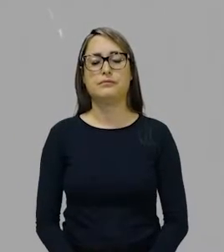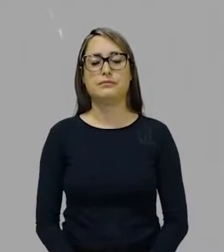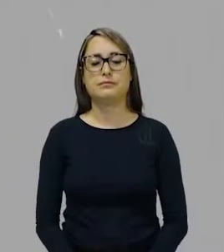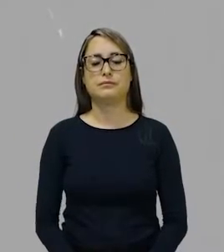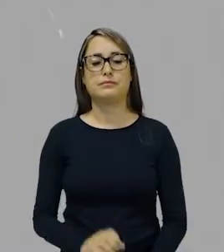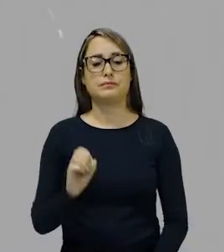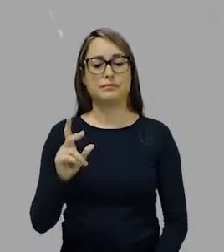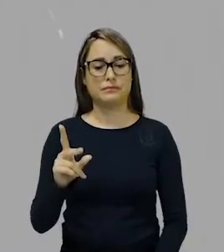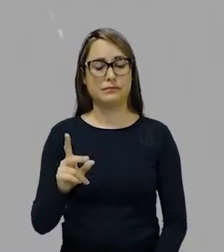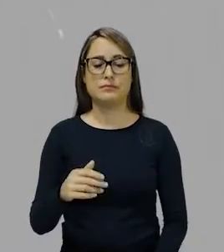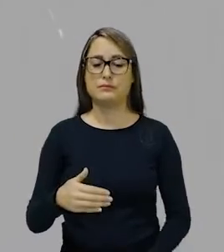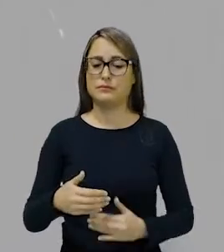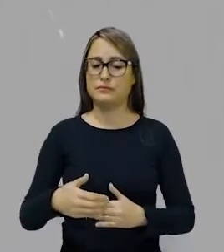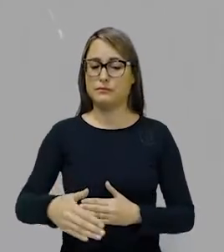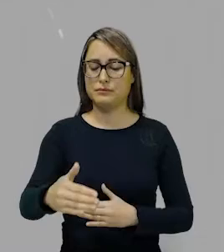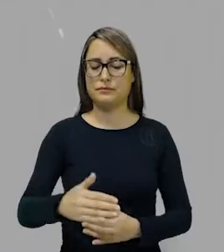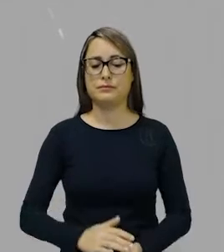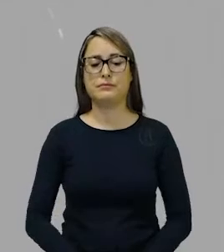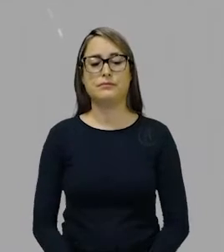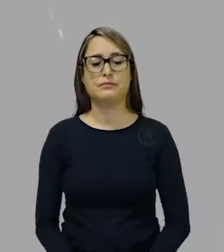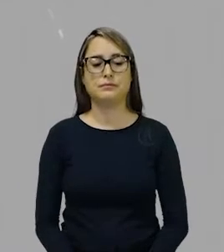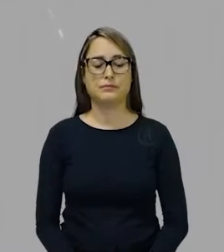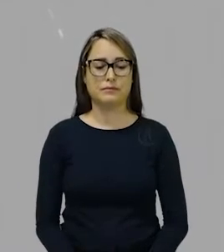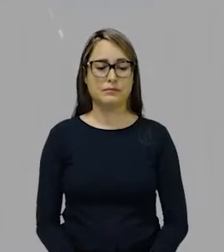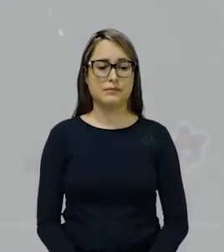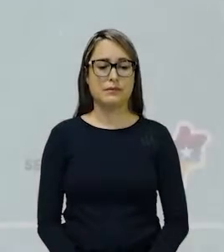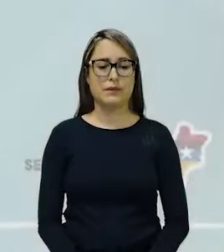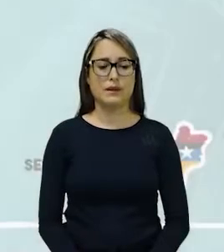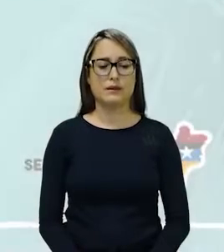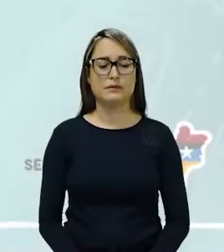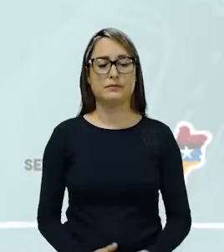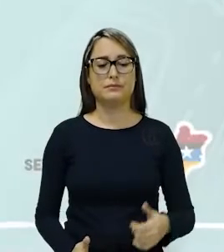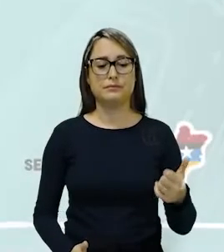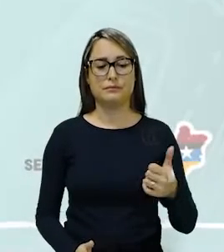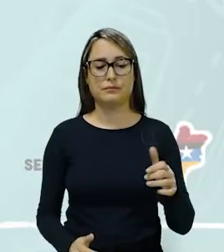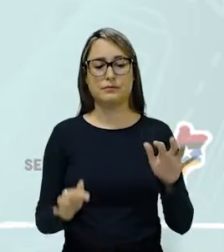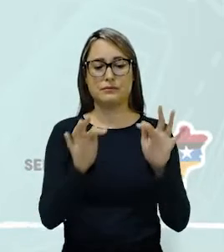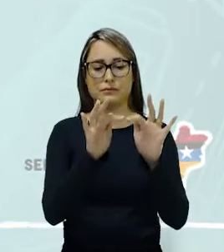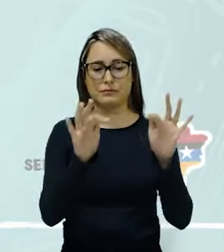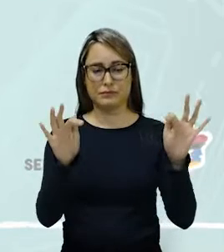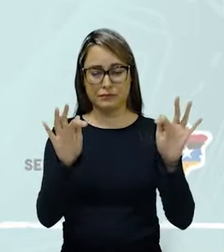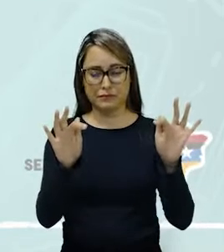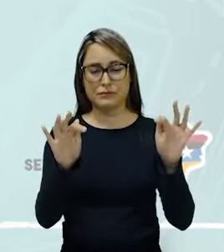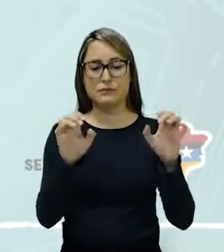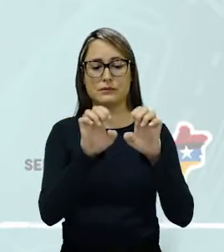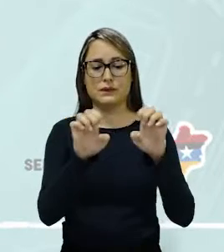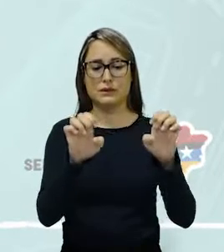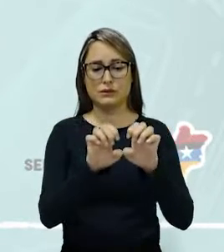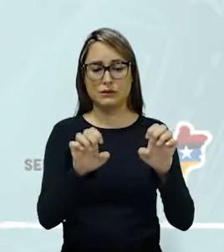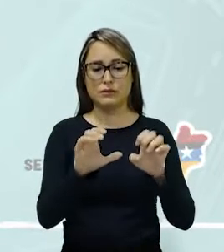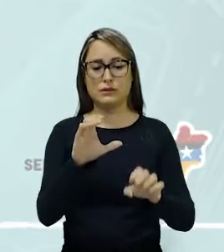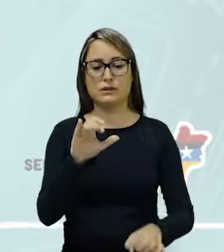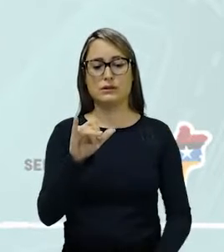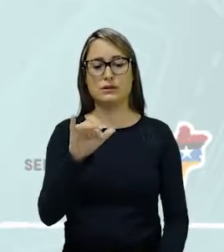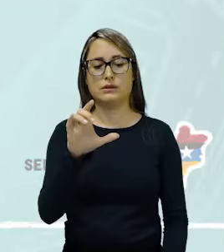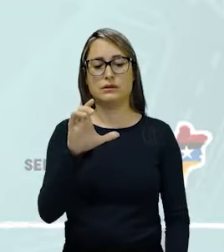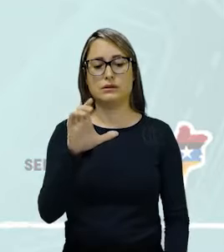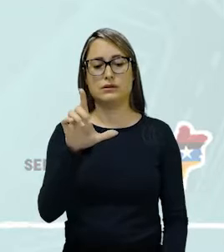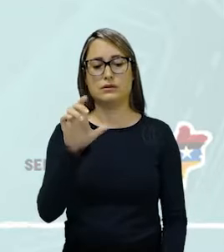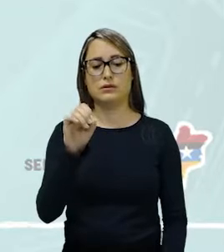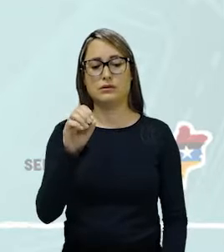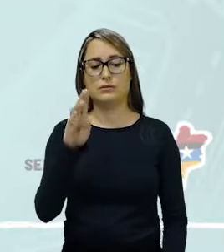Show de bola? Então, vamos começar. Primeira questão. A fórmula estrutural do ciclobutano pode